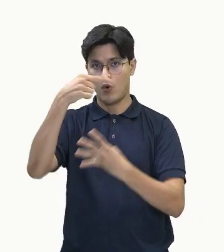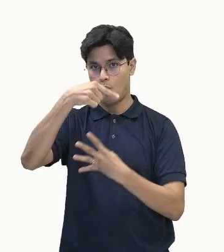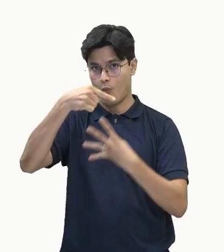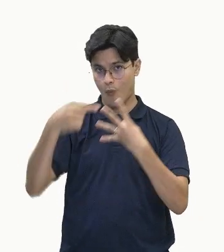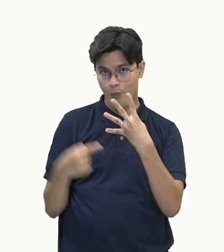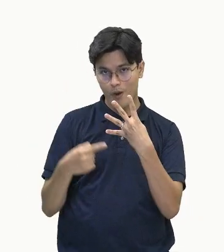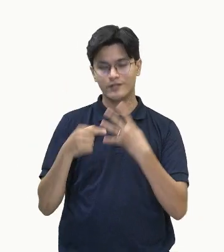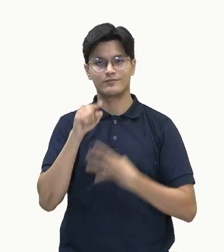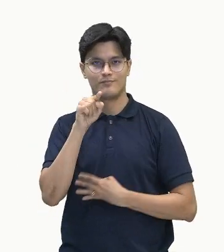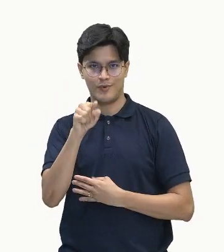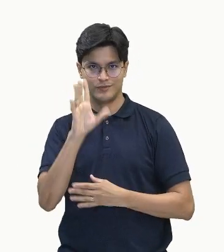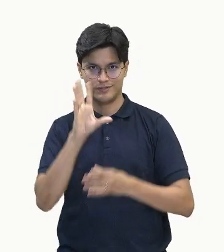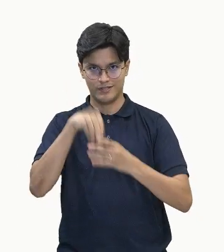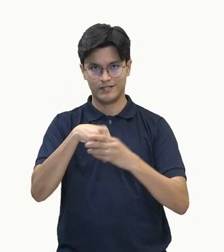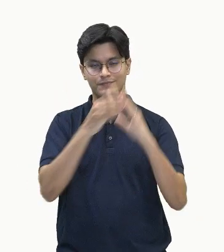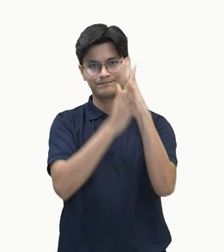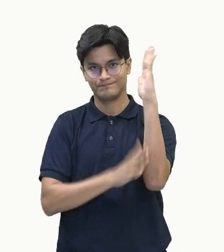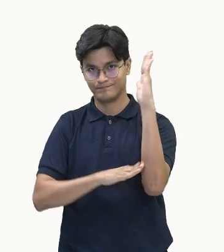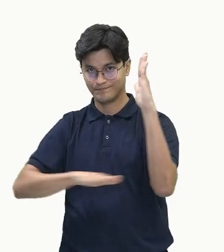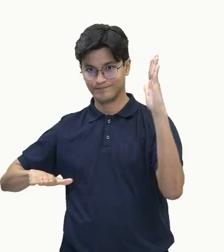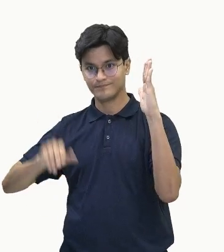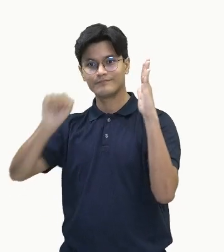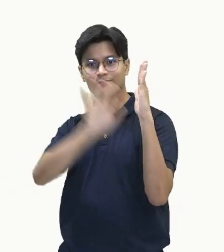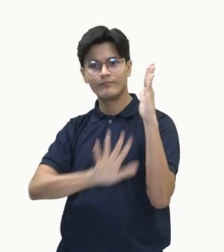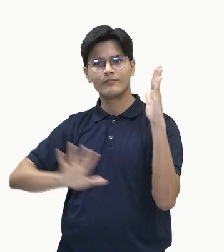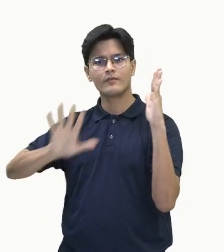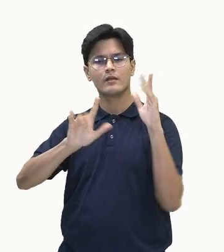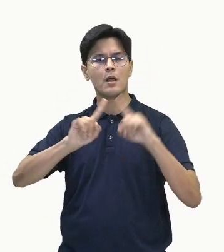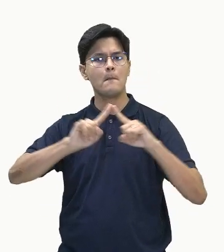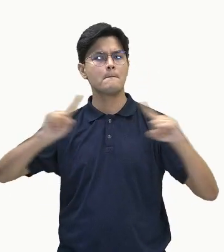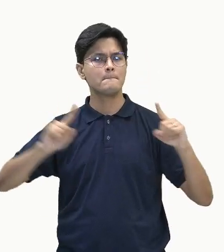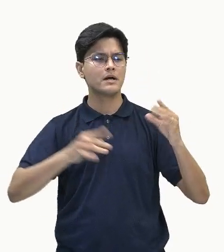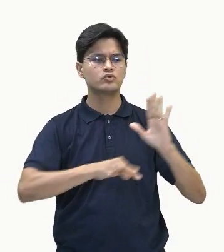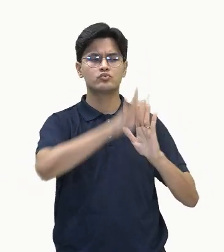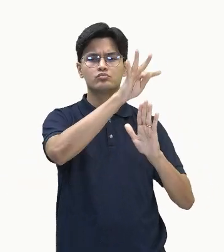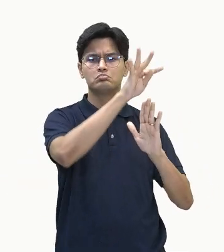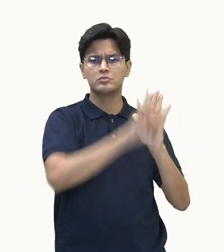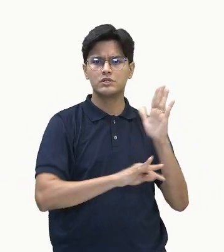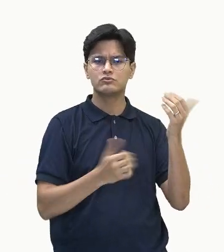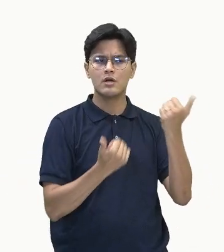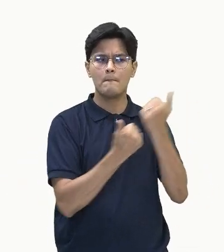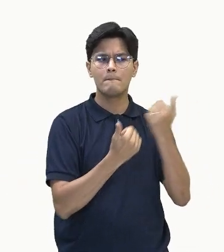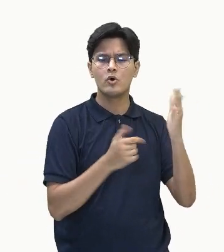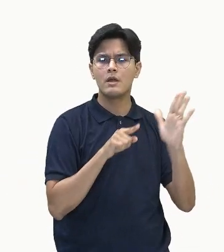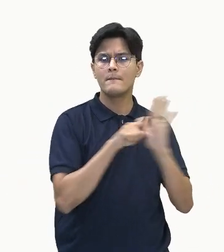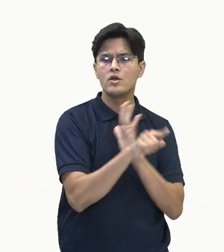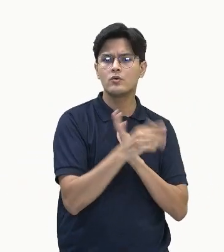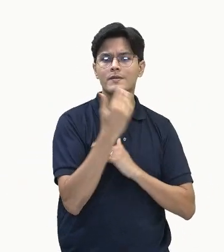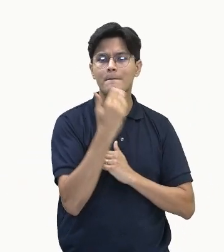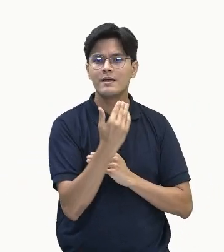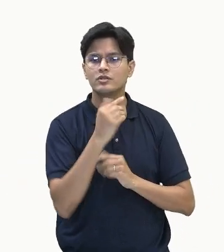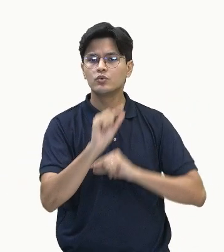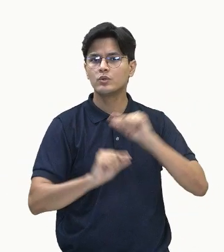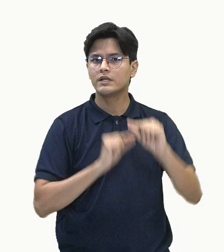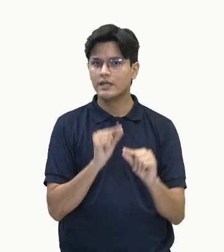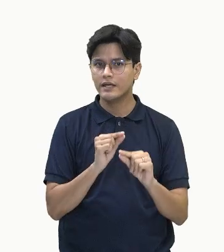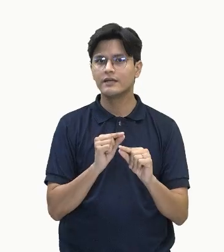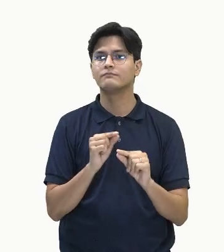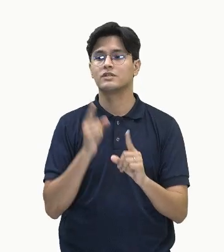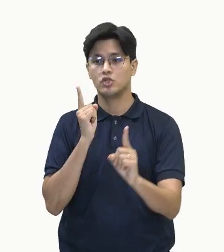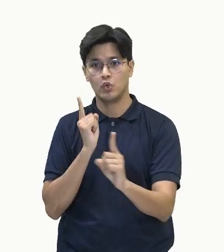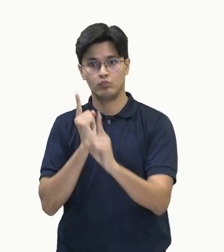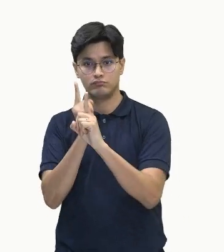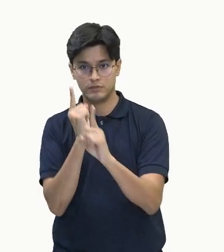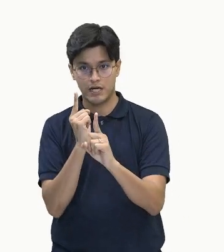cartesiano. Mas a questão pede que, além de marcá-los, a gente também conecte-os, né? Então, a gente